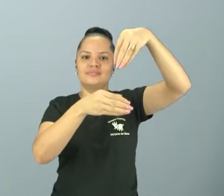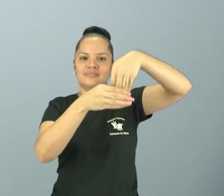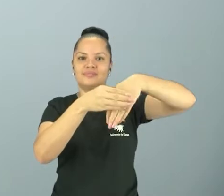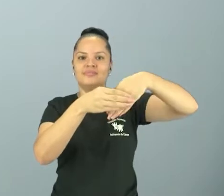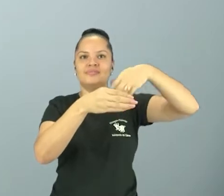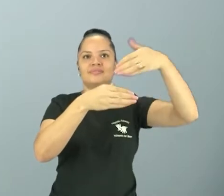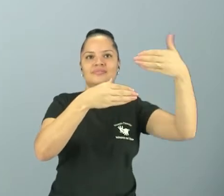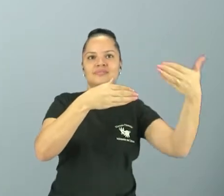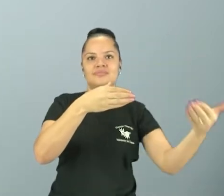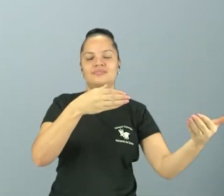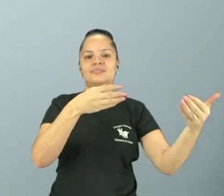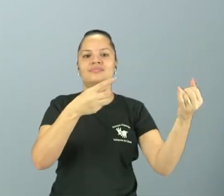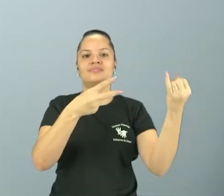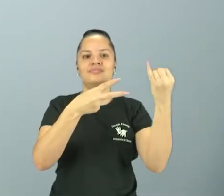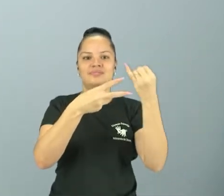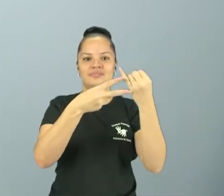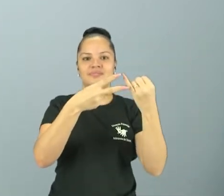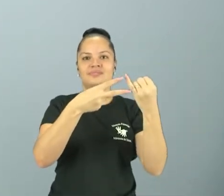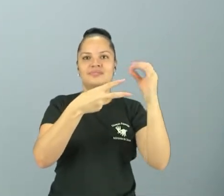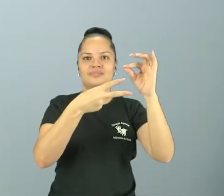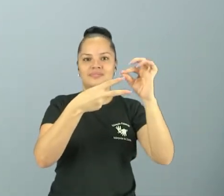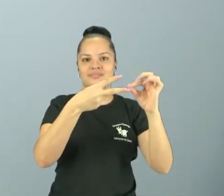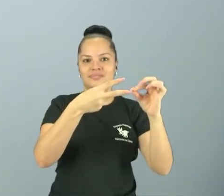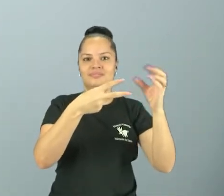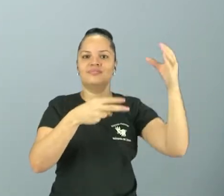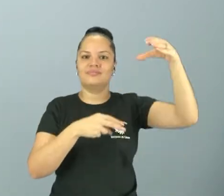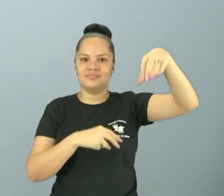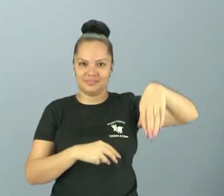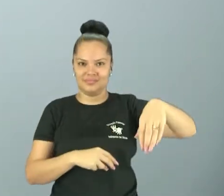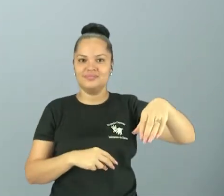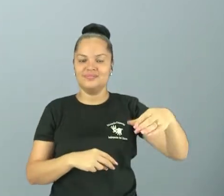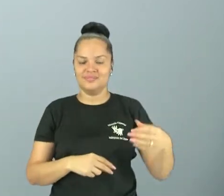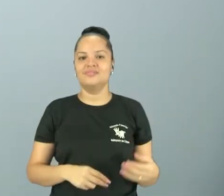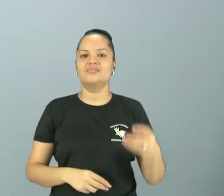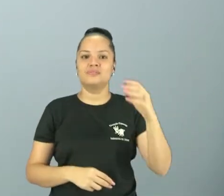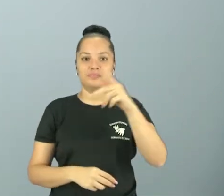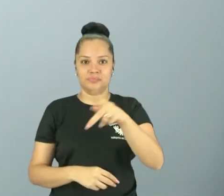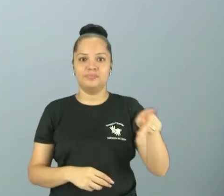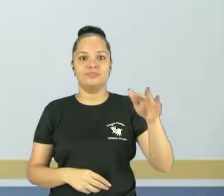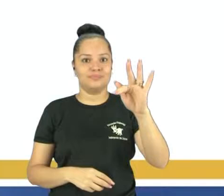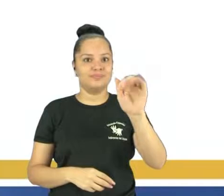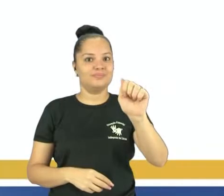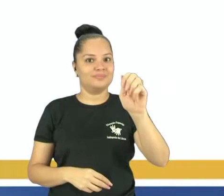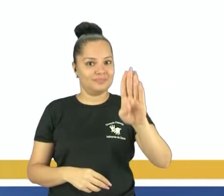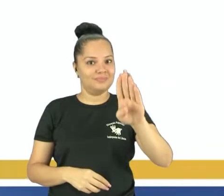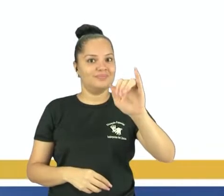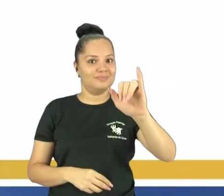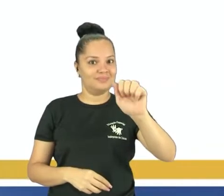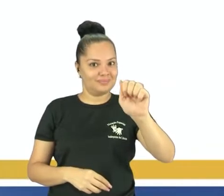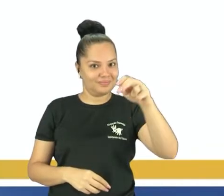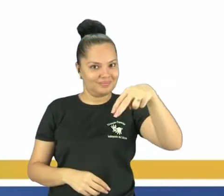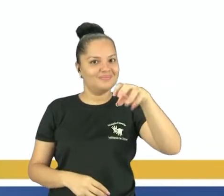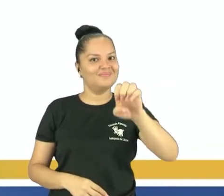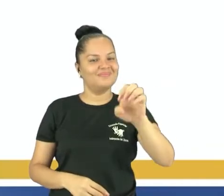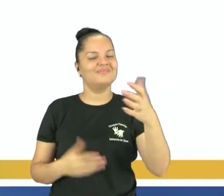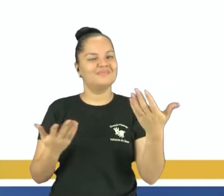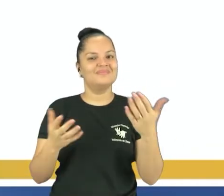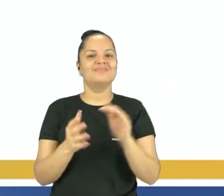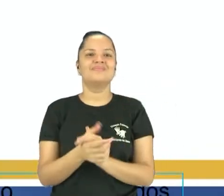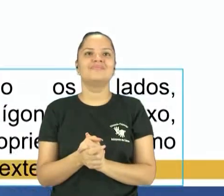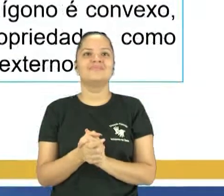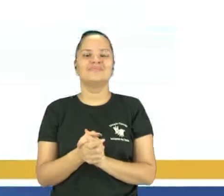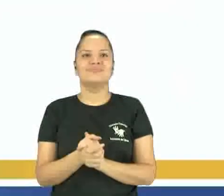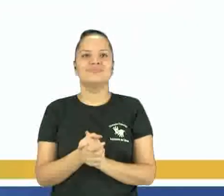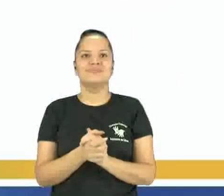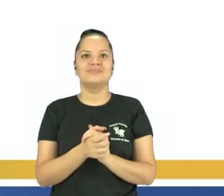polígono convexo. Eu sou a professora Fabiane Farias, então acompanha comigo aqui essa aula aí na sua tela. Vamos falar então sobre